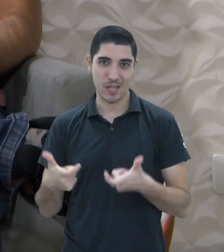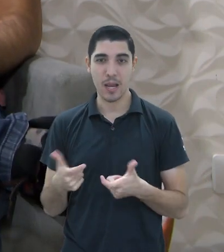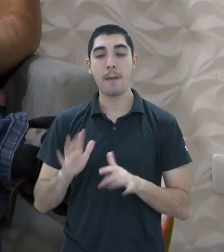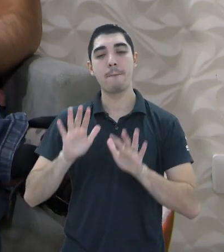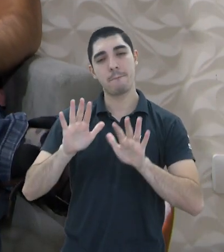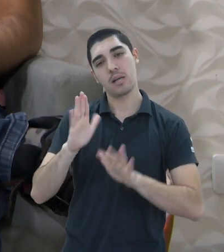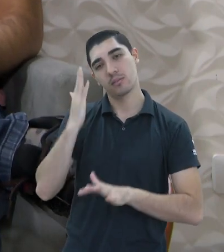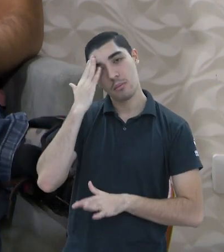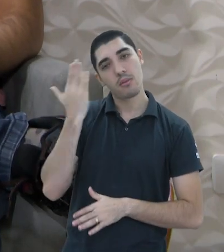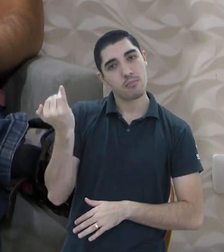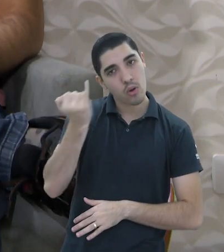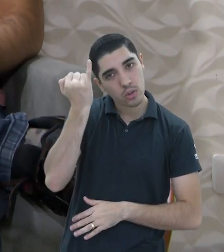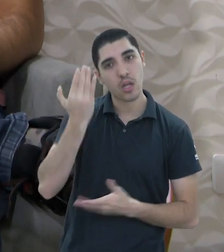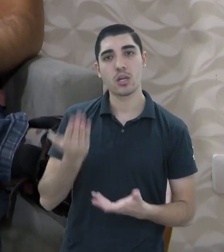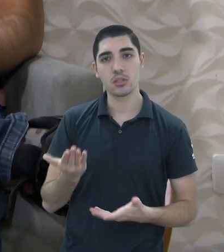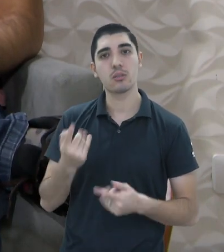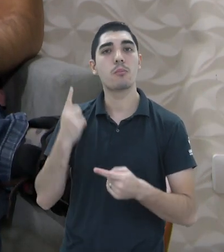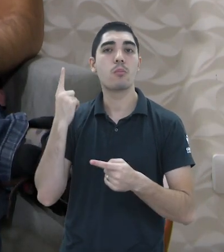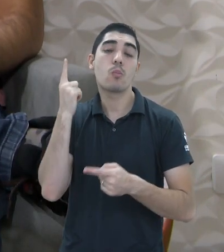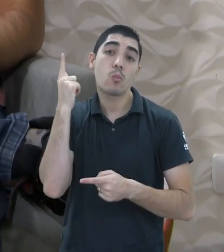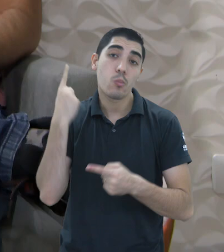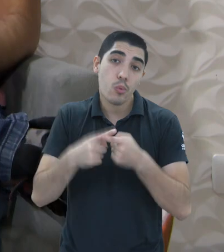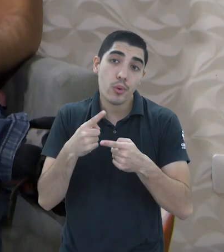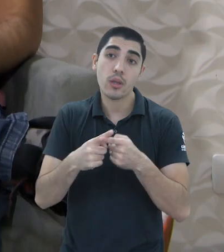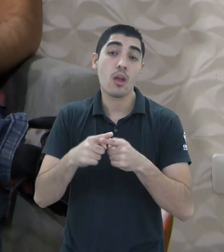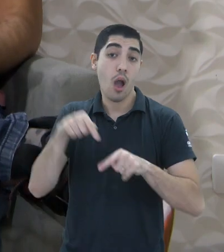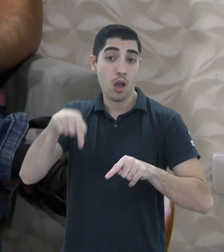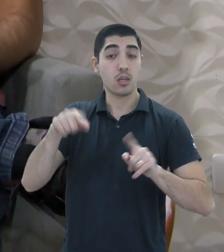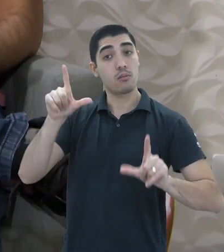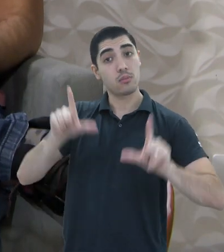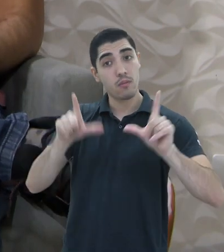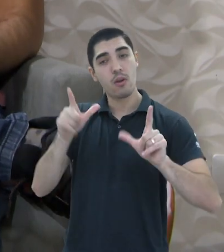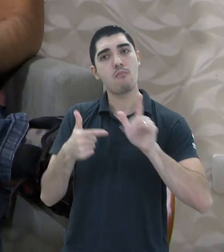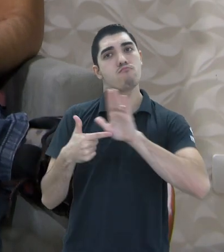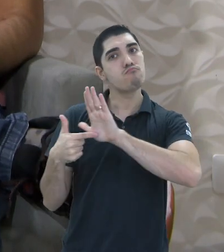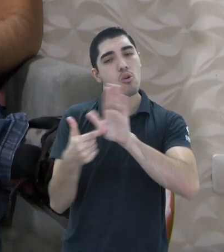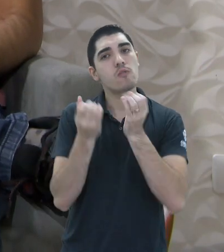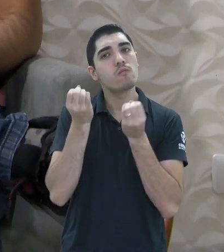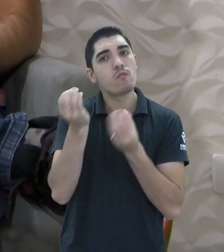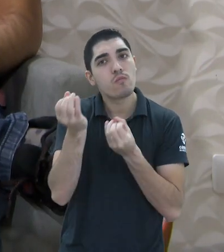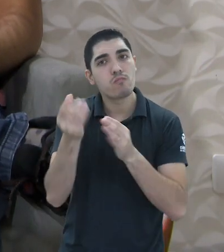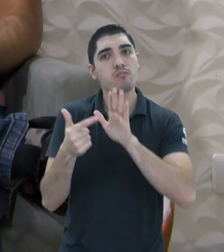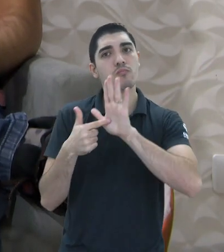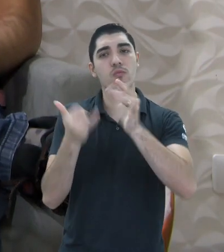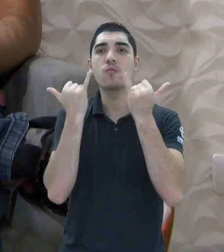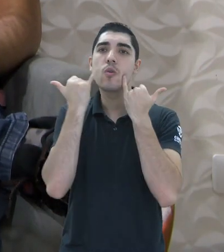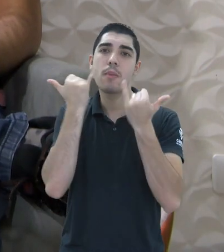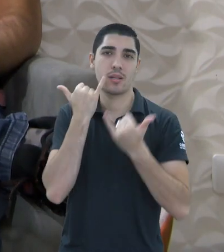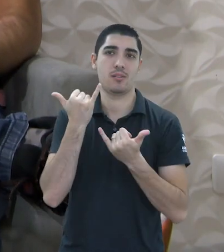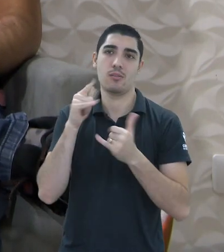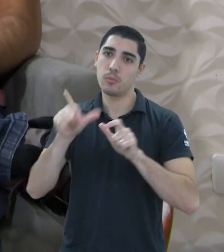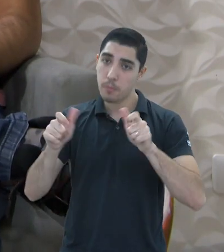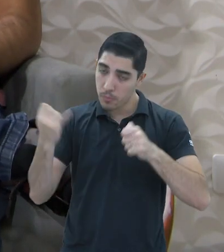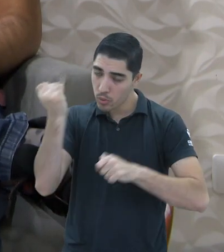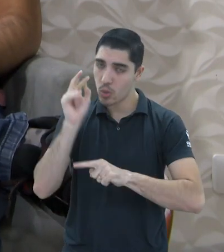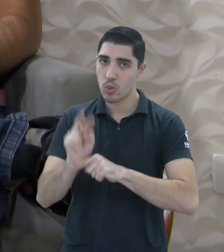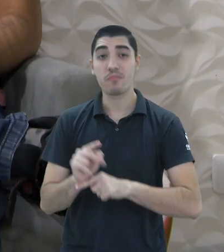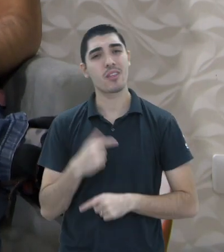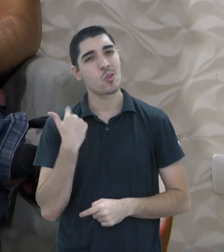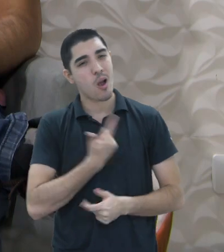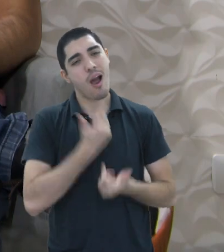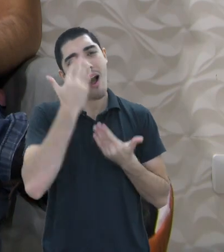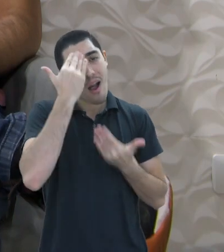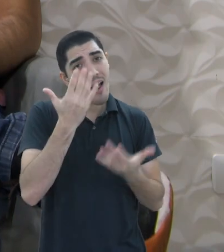que é importante também para informar as outras pessoas também, né, sobre os cuidados. E a gente agradece